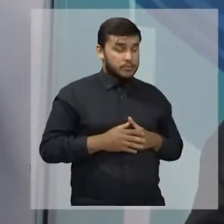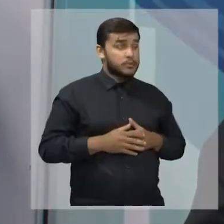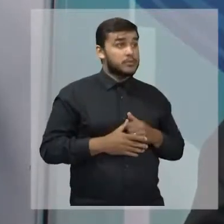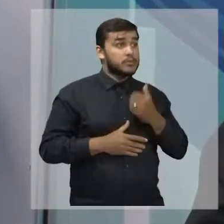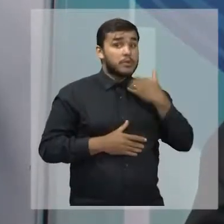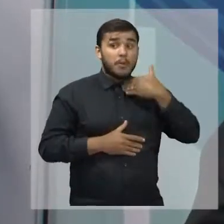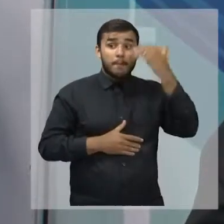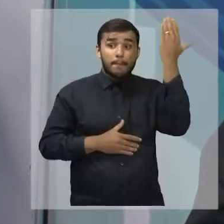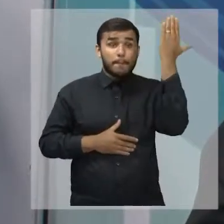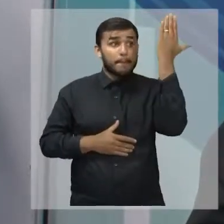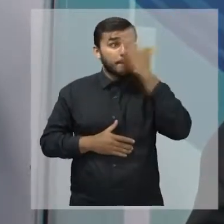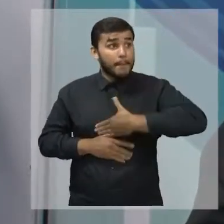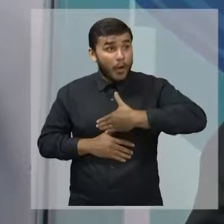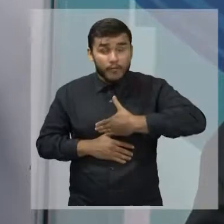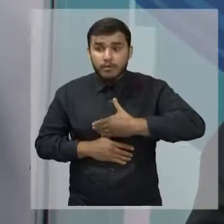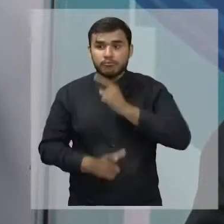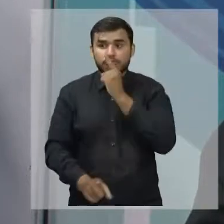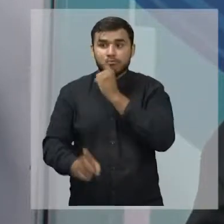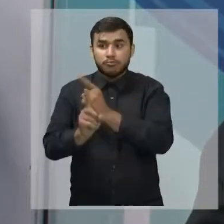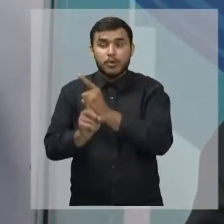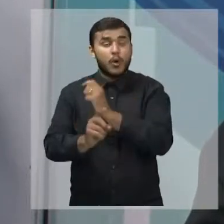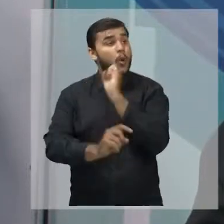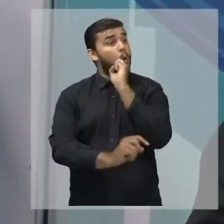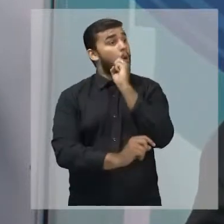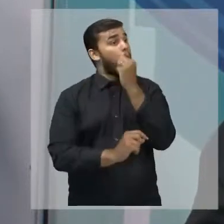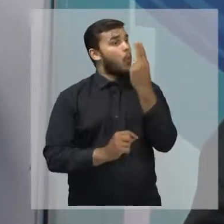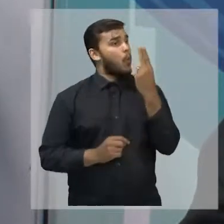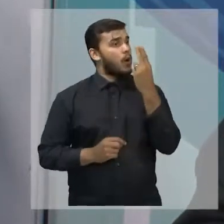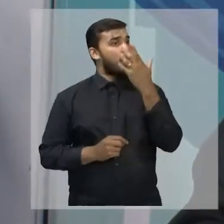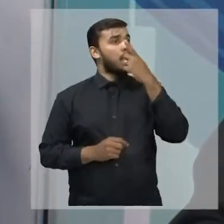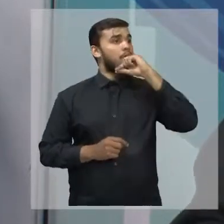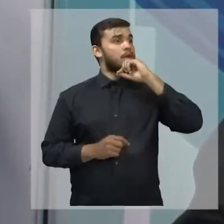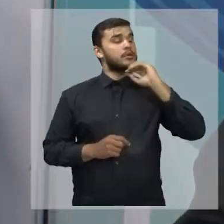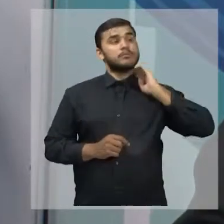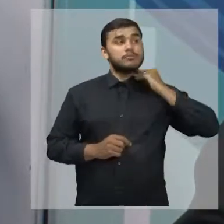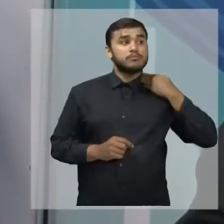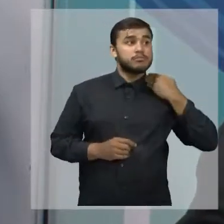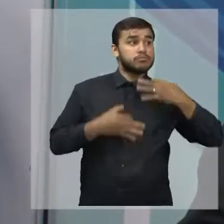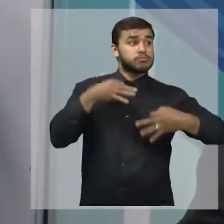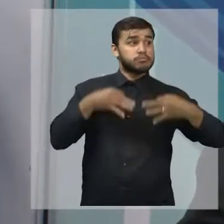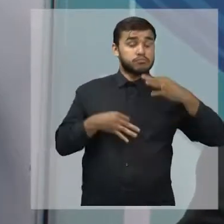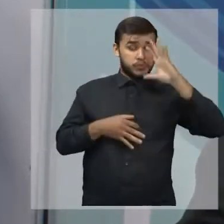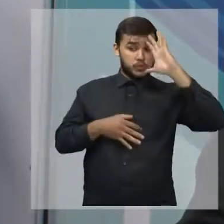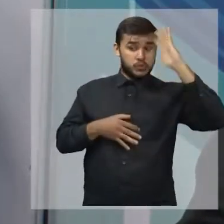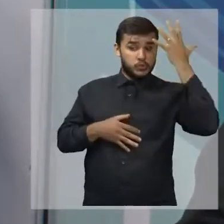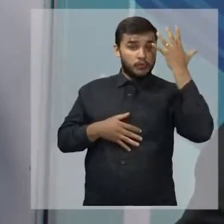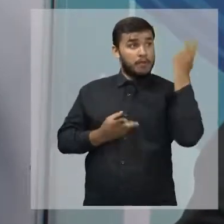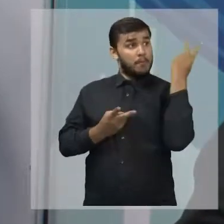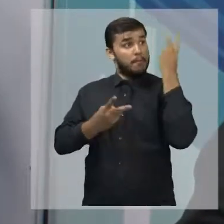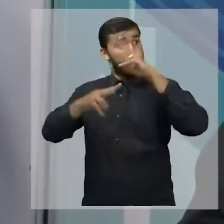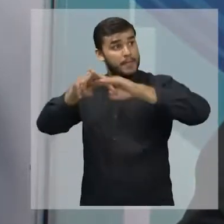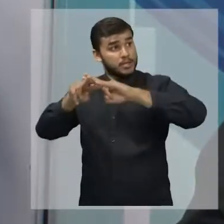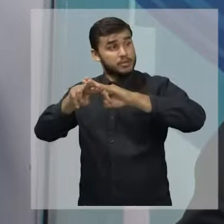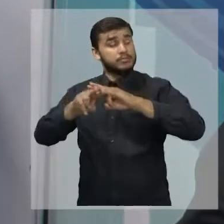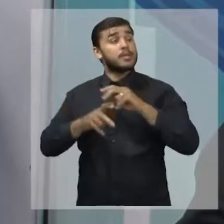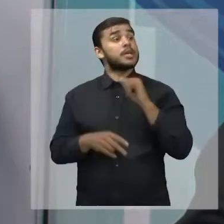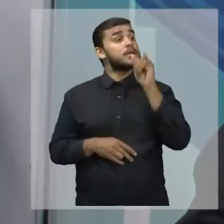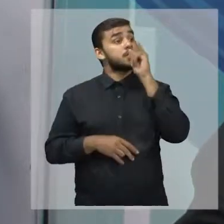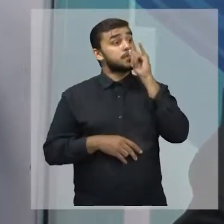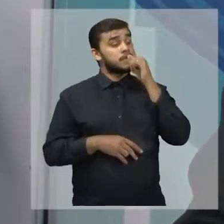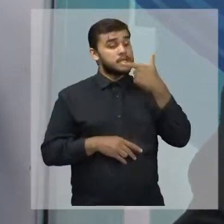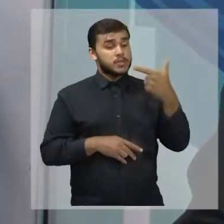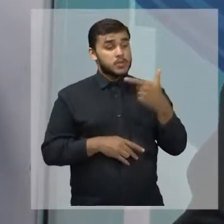delito ou por ordem escrita da autoridade competente. A decisão em segunda instância é mais do que